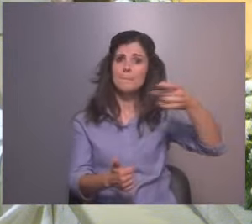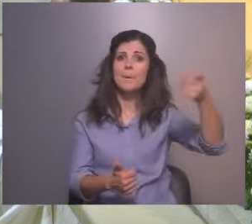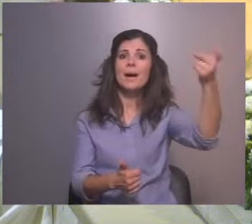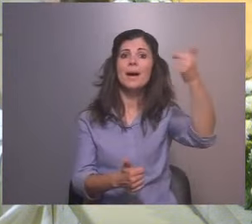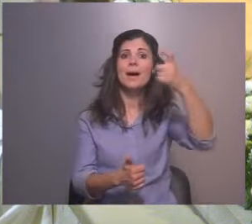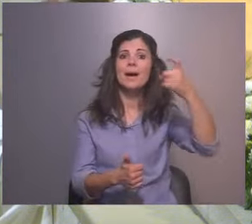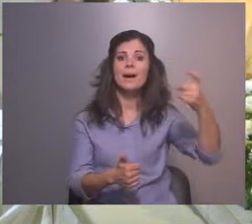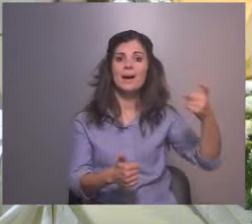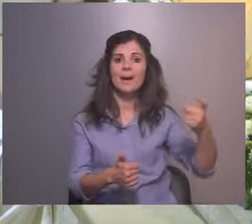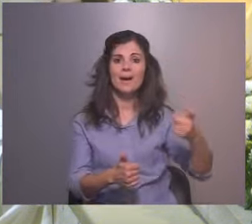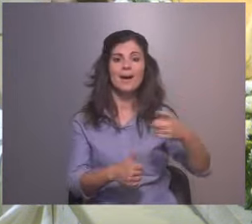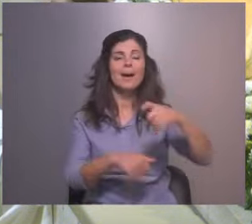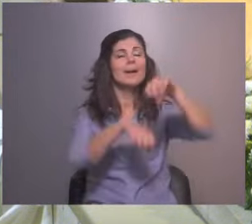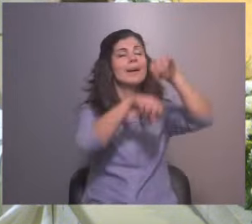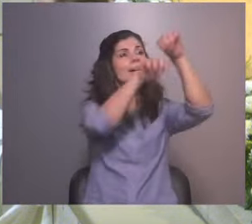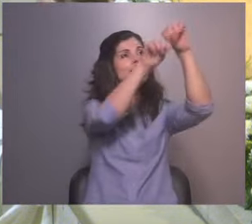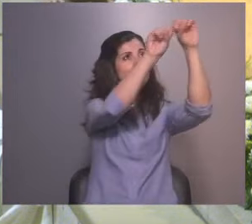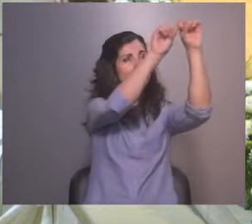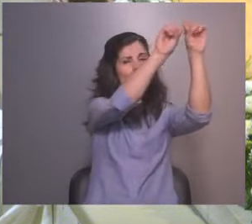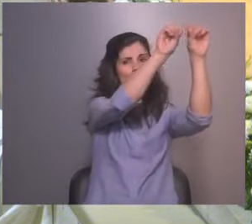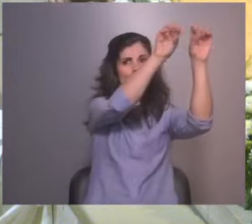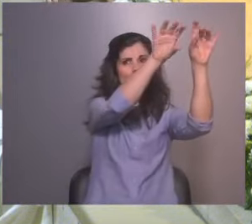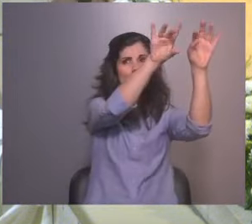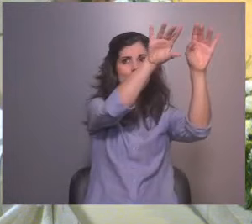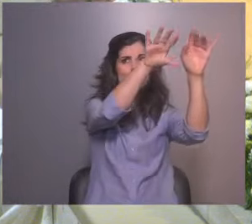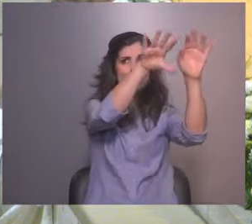Regina